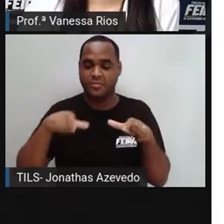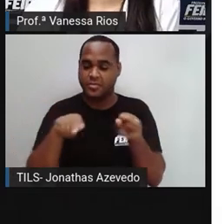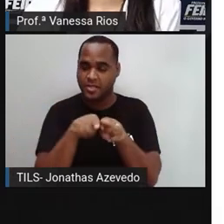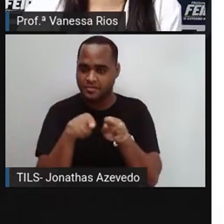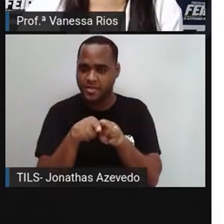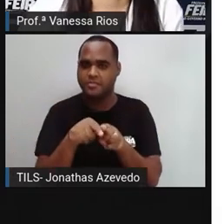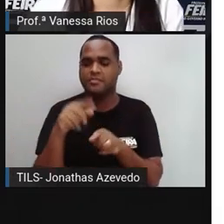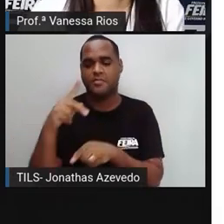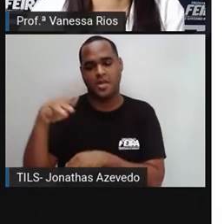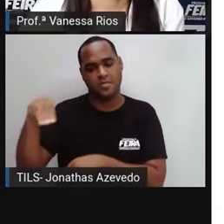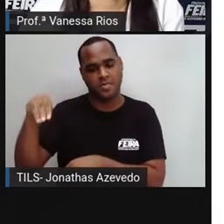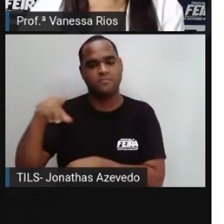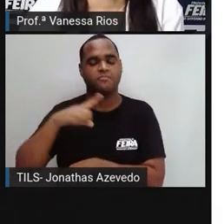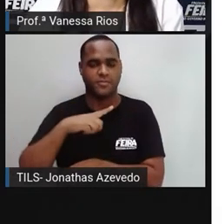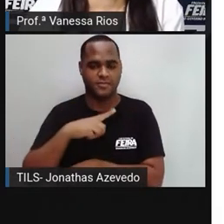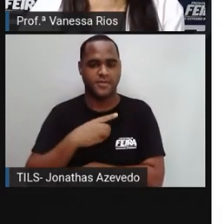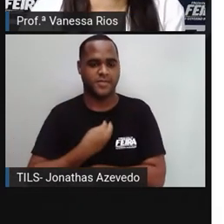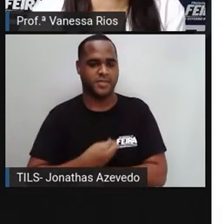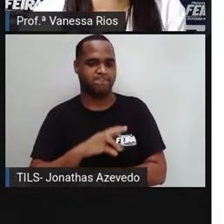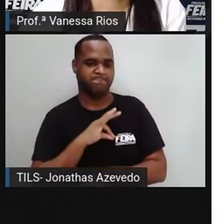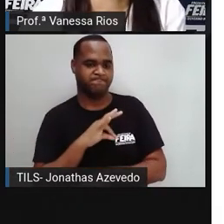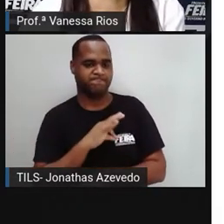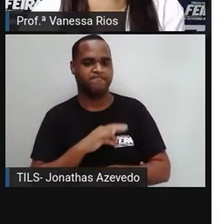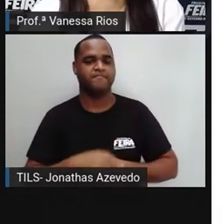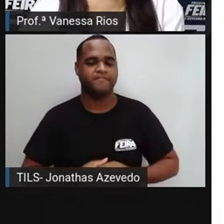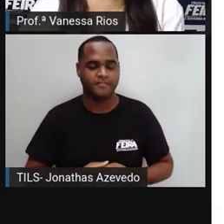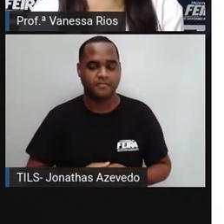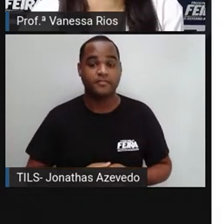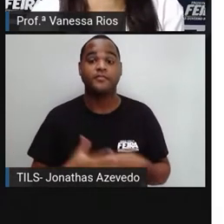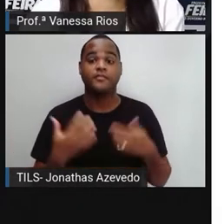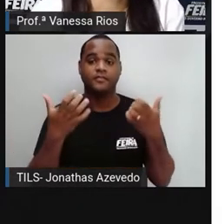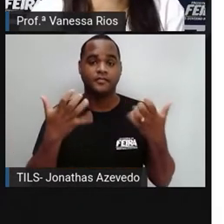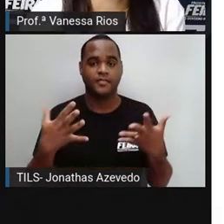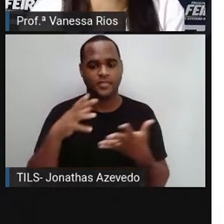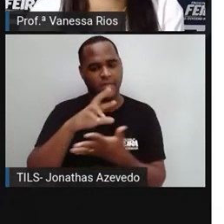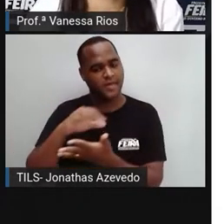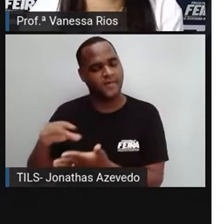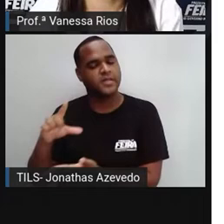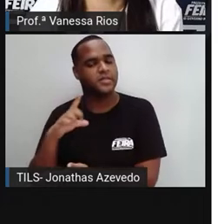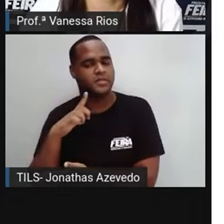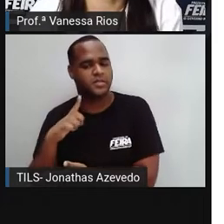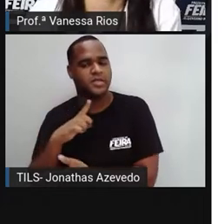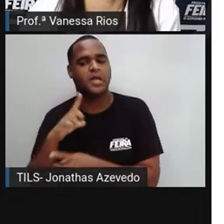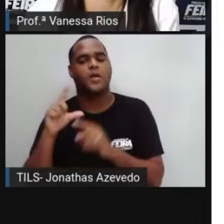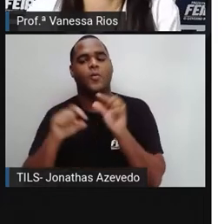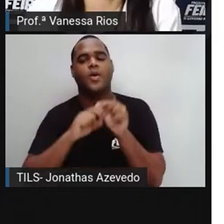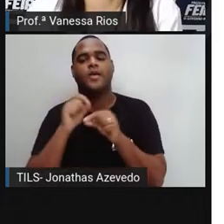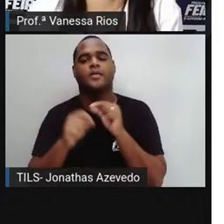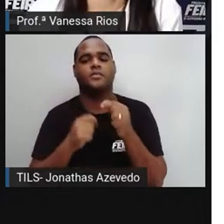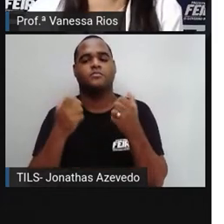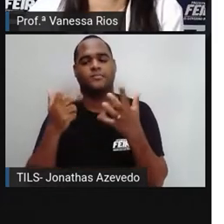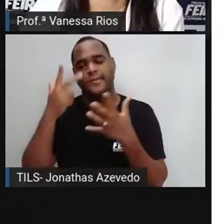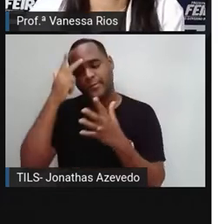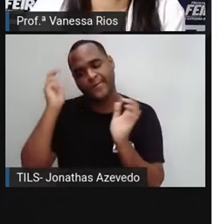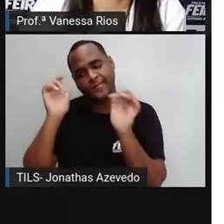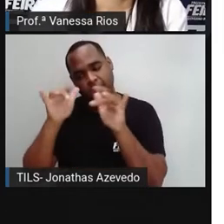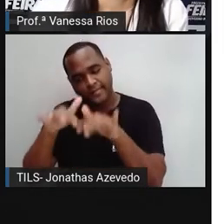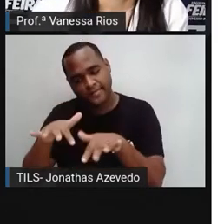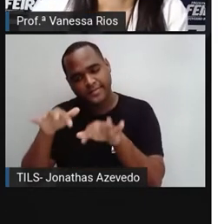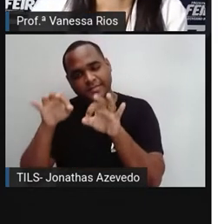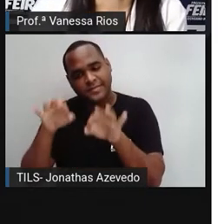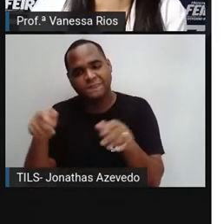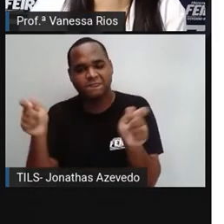Militar. Então, existem aí todos equipamentos, não é, preparação para recepção do público, fazendo aí não